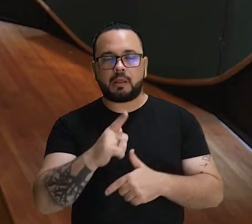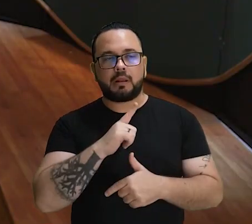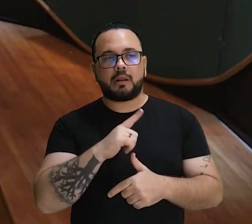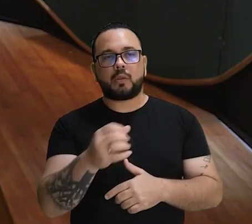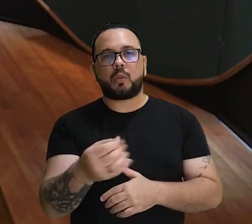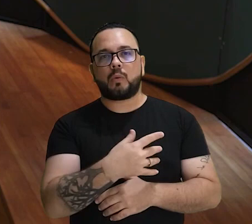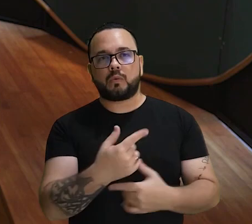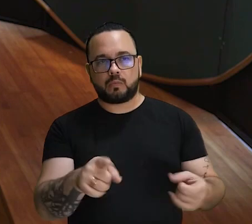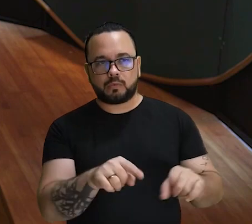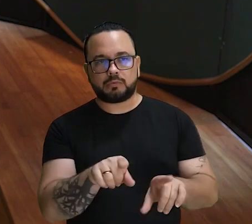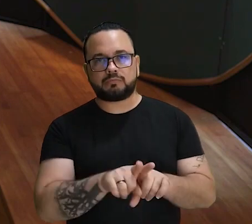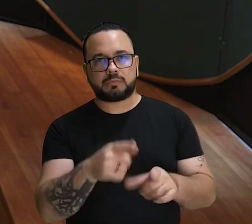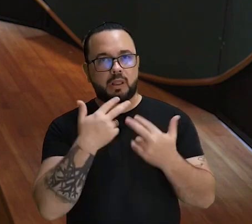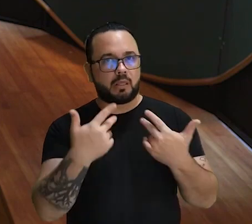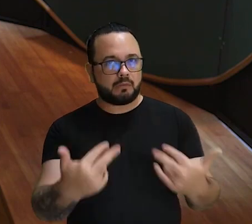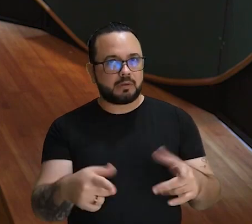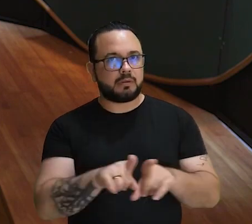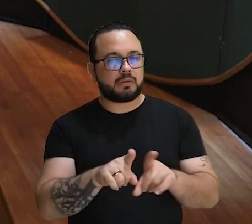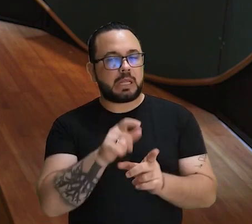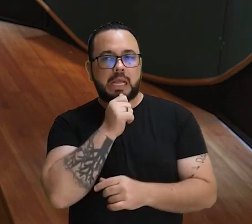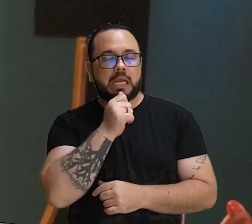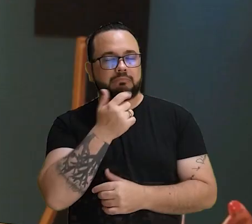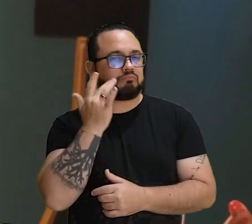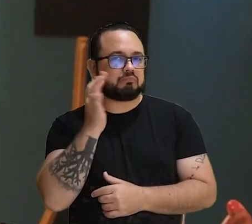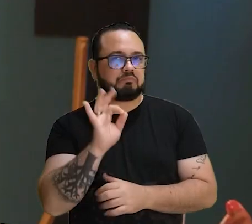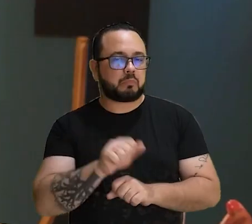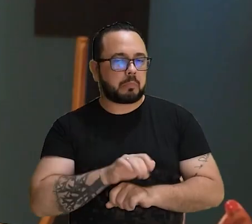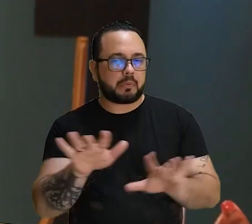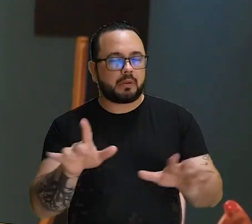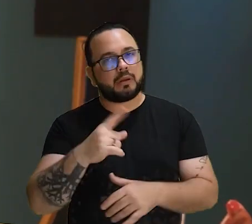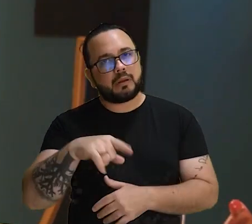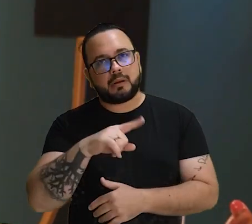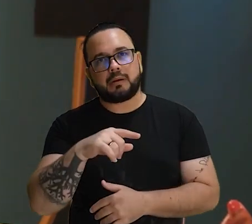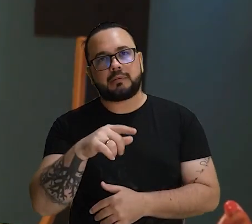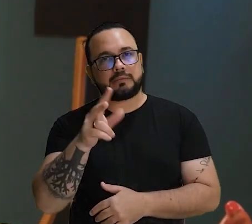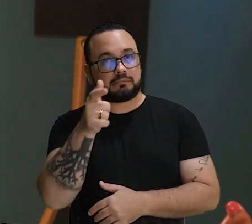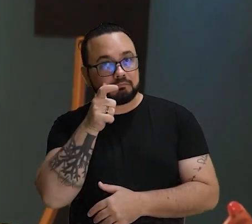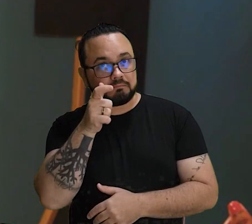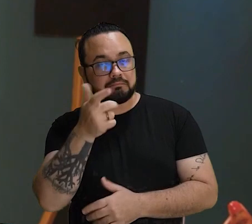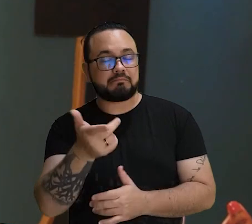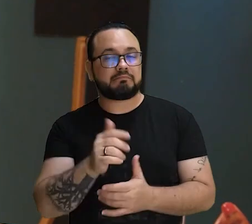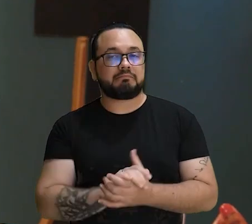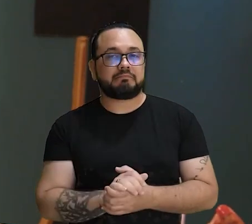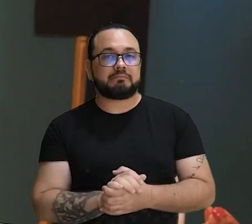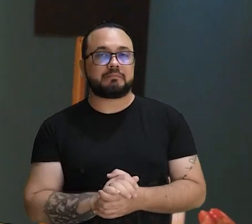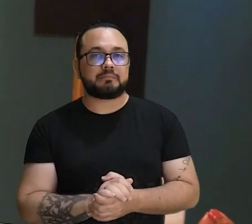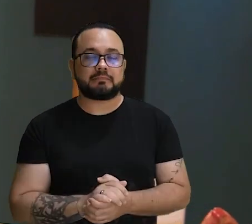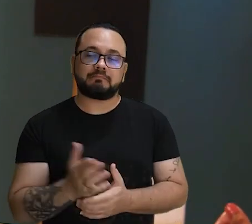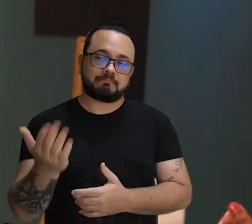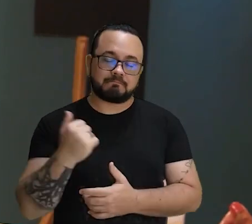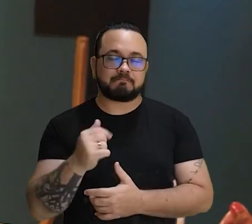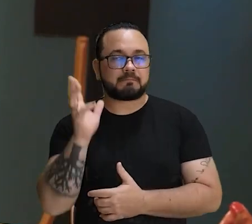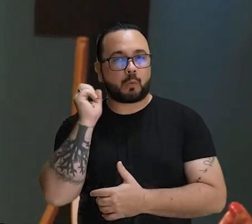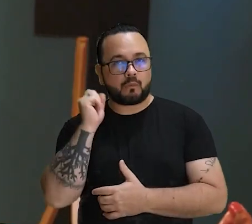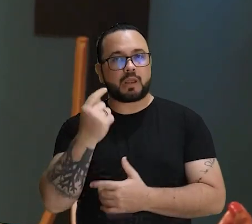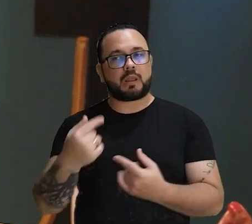esse o disco novo, que é a grande novidade, não sei quando vai sair o programa, mas quem estiver aí escutando ou assistindo,